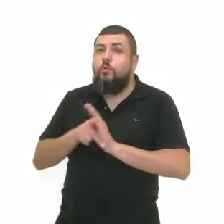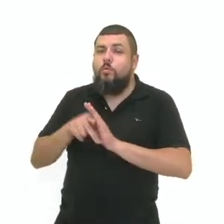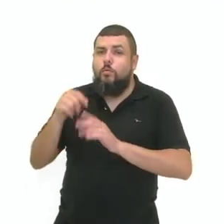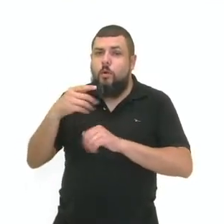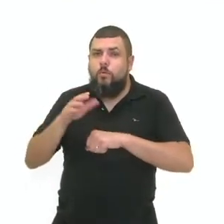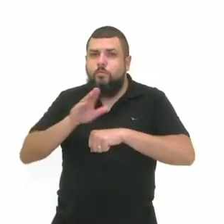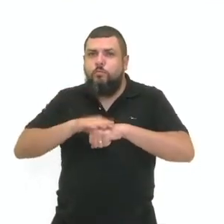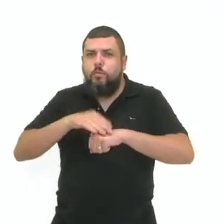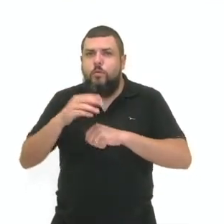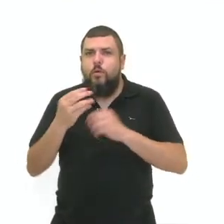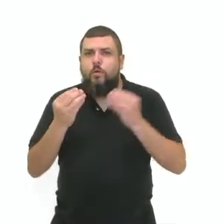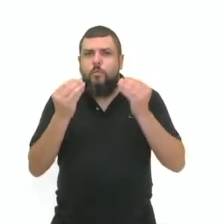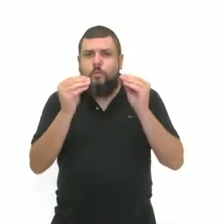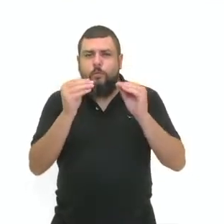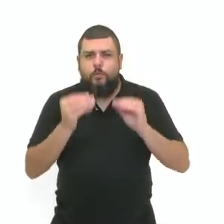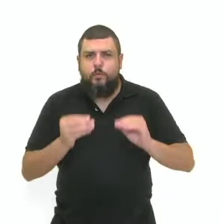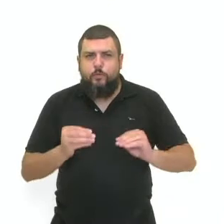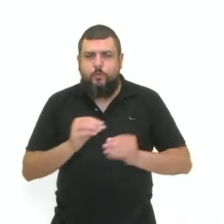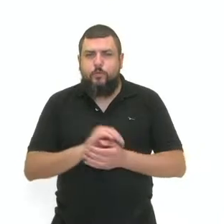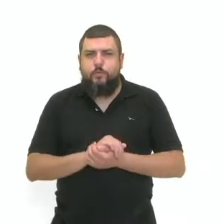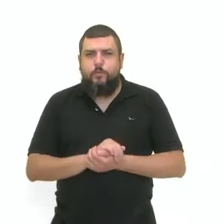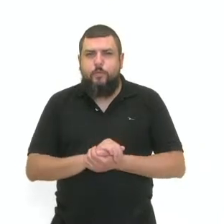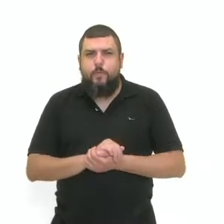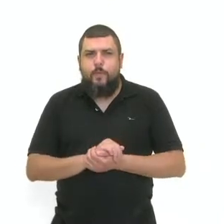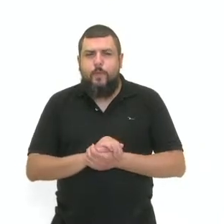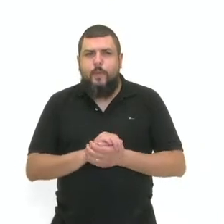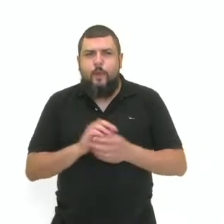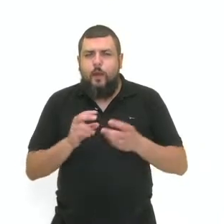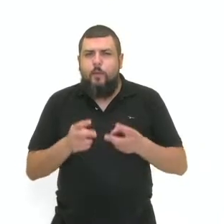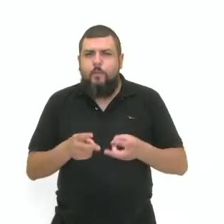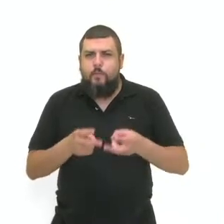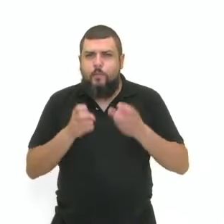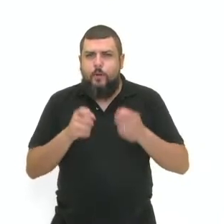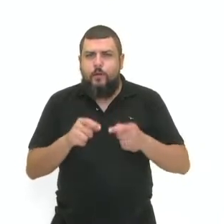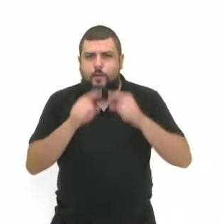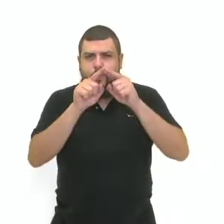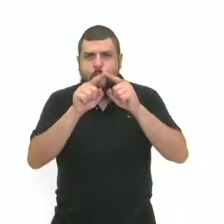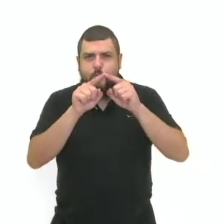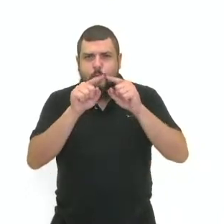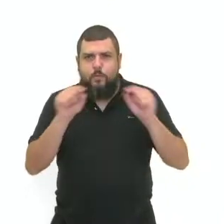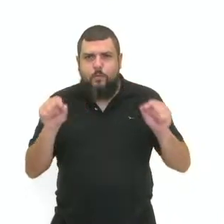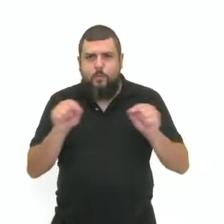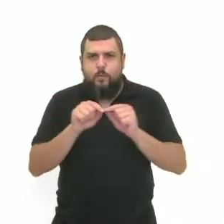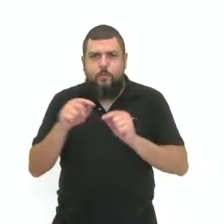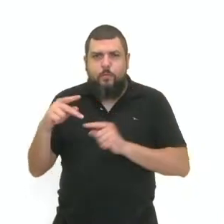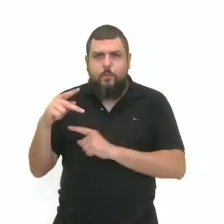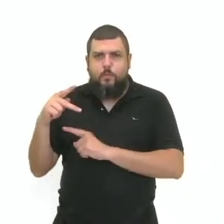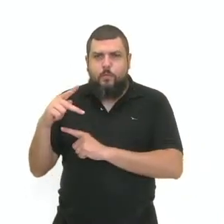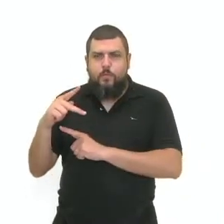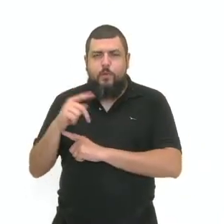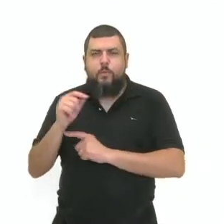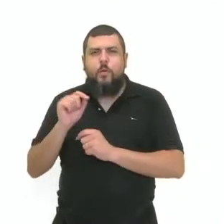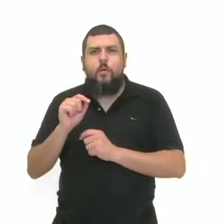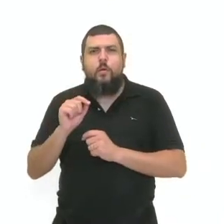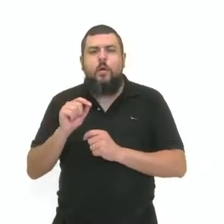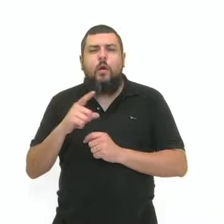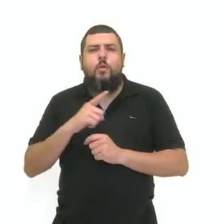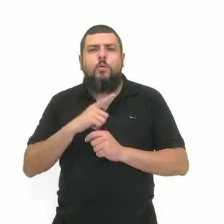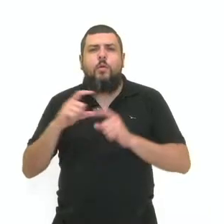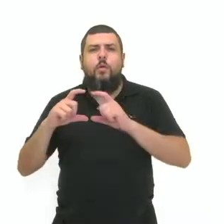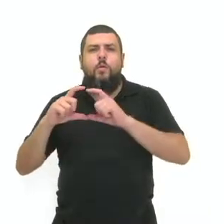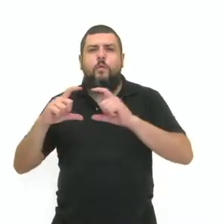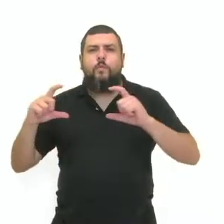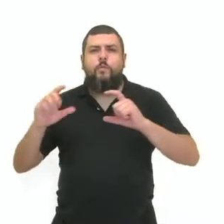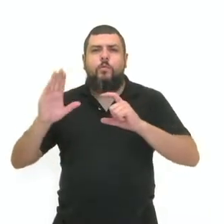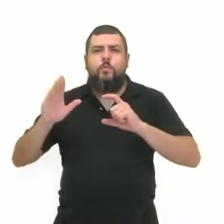Então observe que no triângulo de Pascal nós vamos usar uma fórmula nossa já conhecida, que é